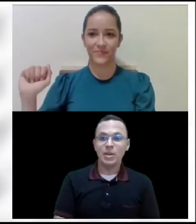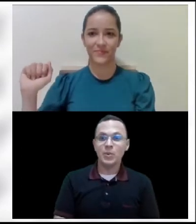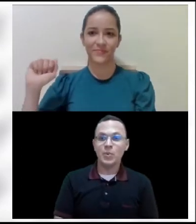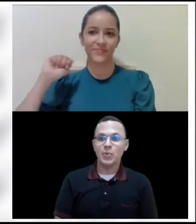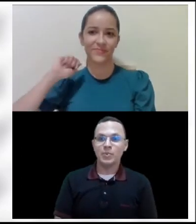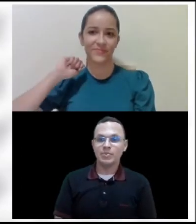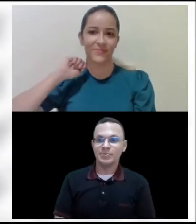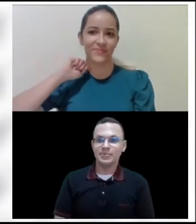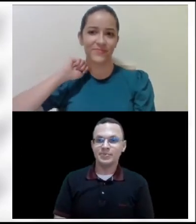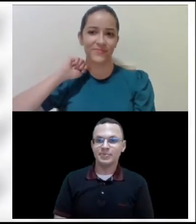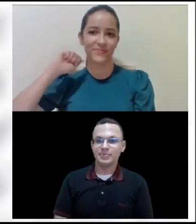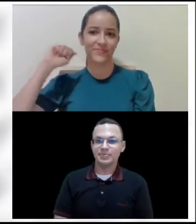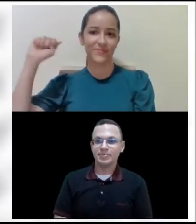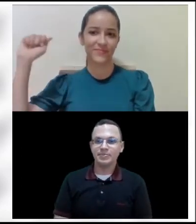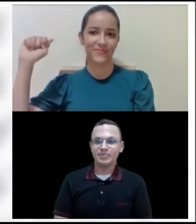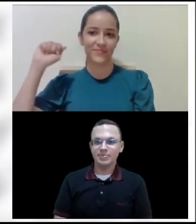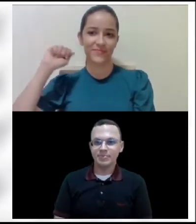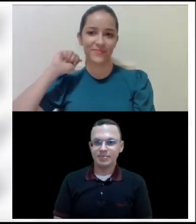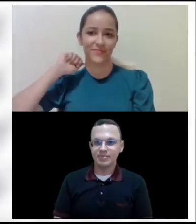Abril.